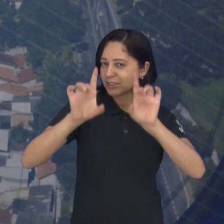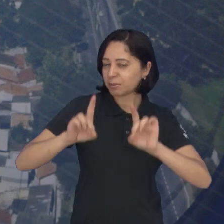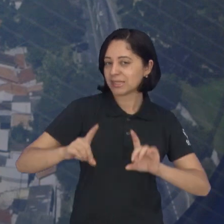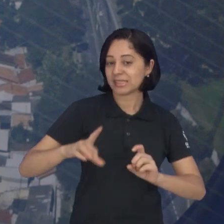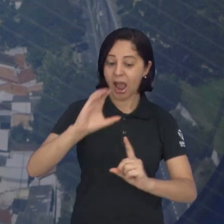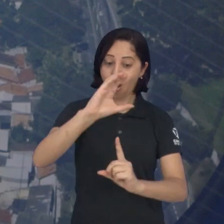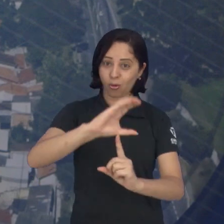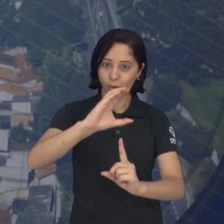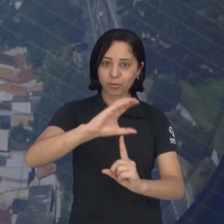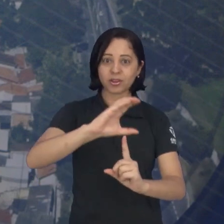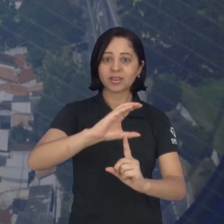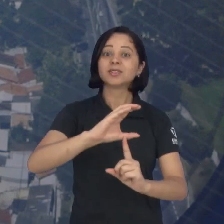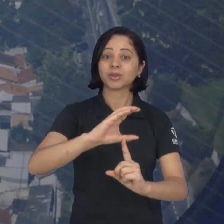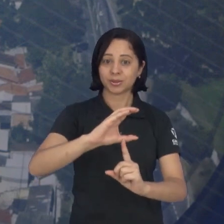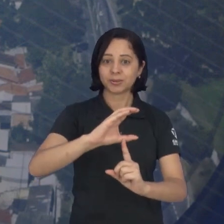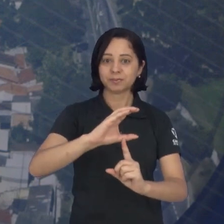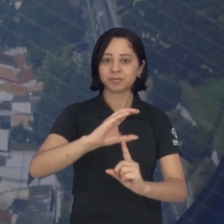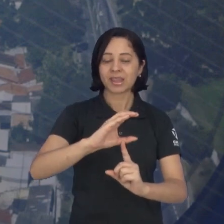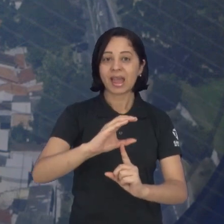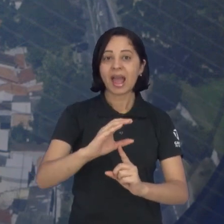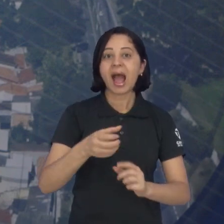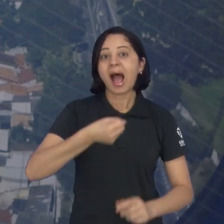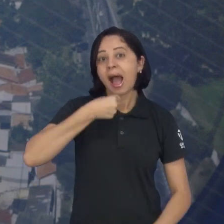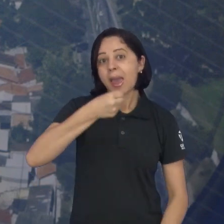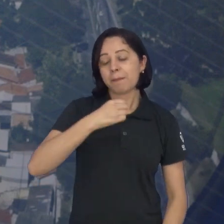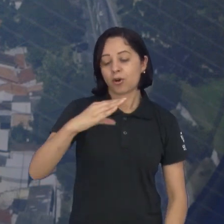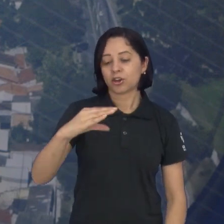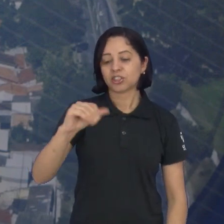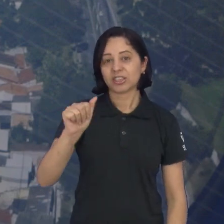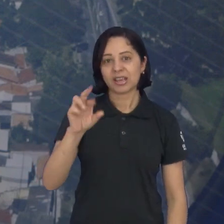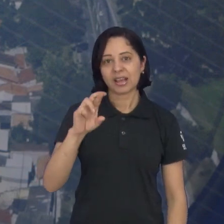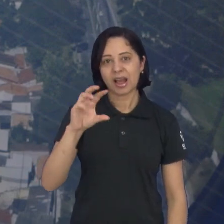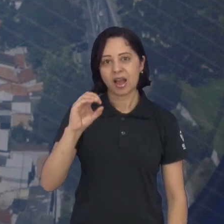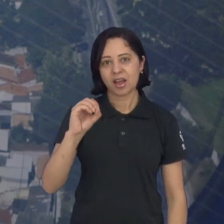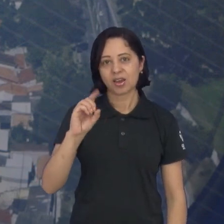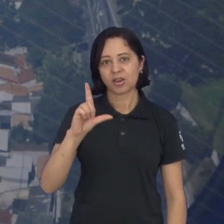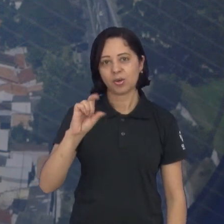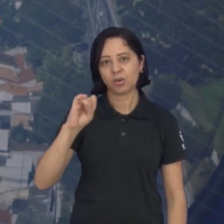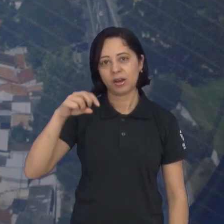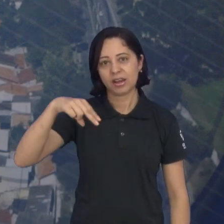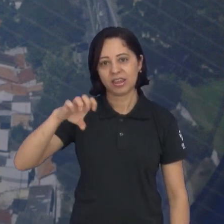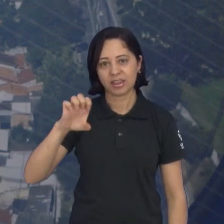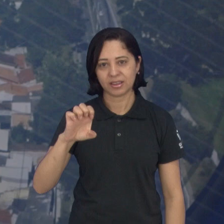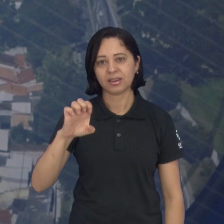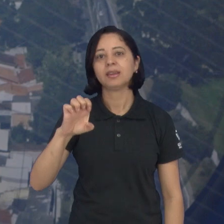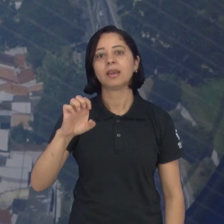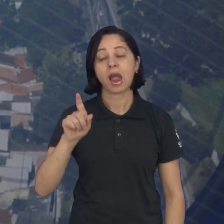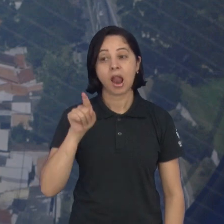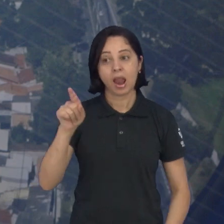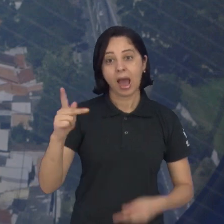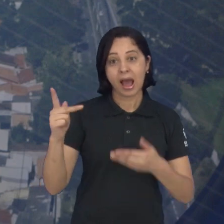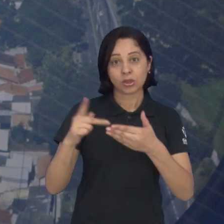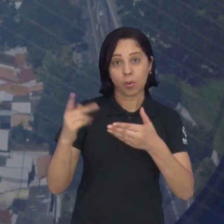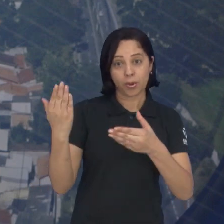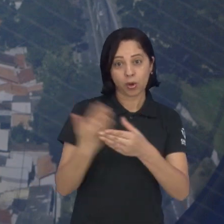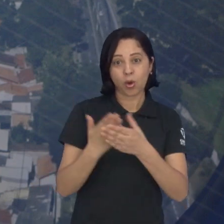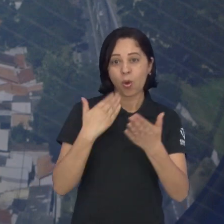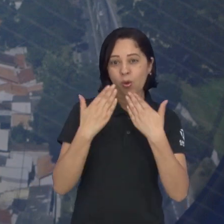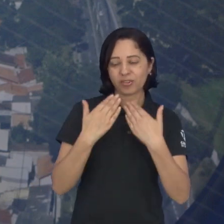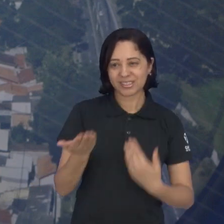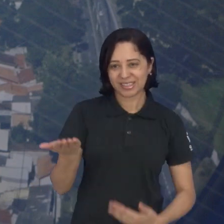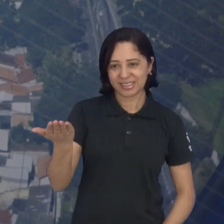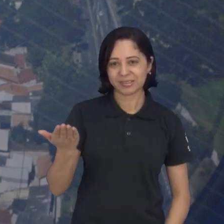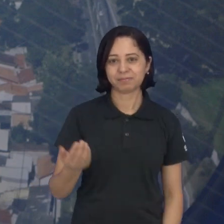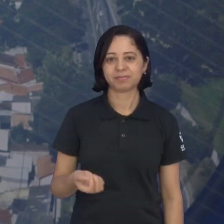data específica para isso. E a Caroline Silva está então no Procon e conversa com o diretor da entidade, não é mesmo,